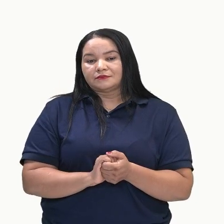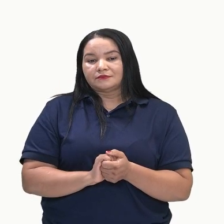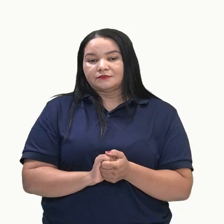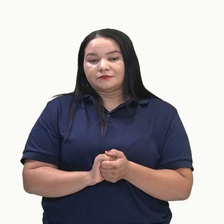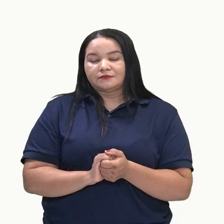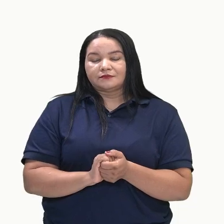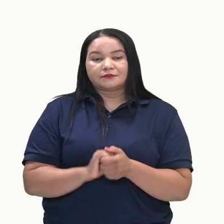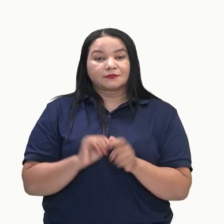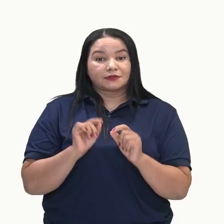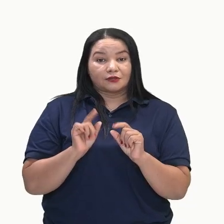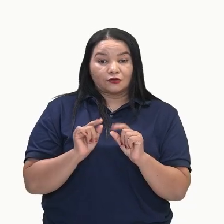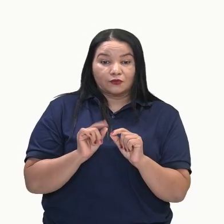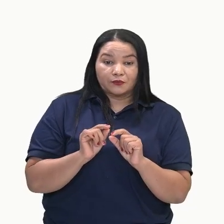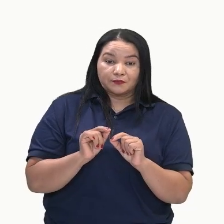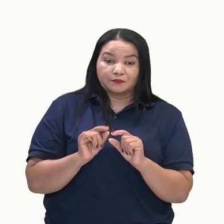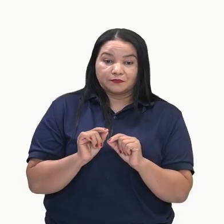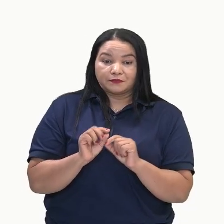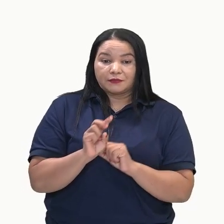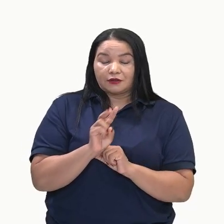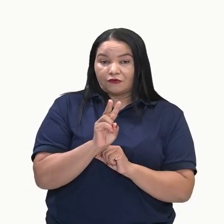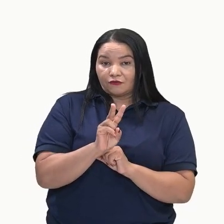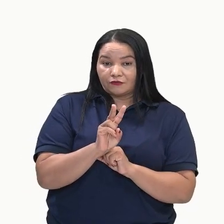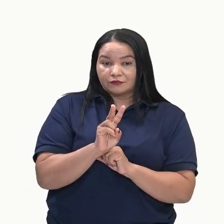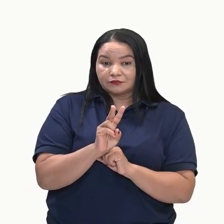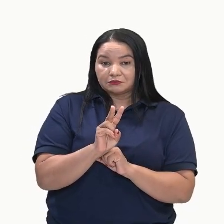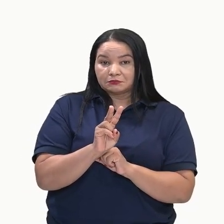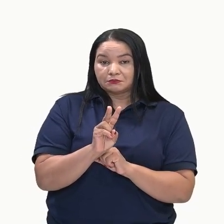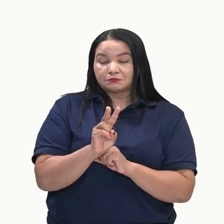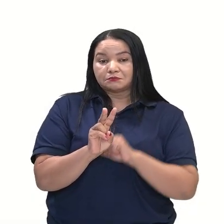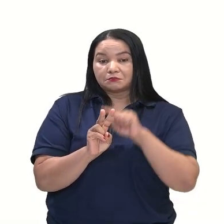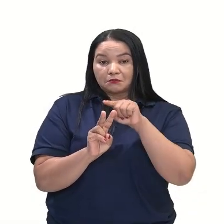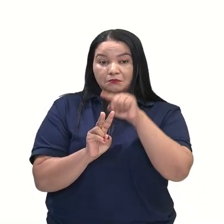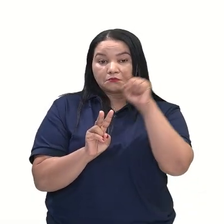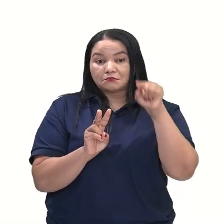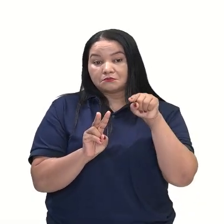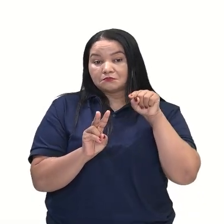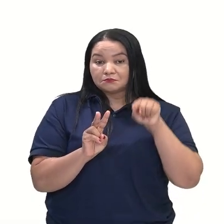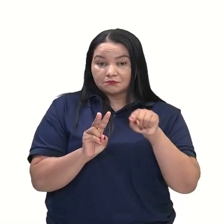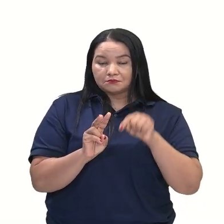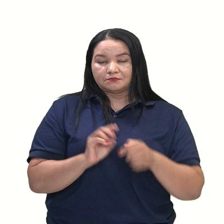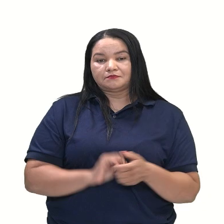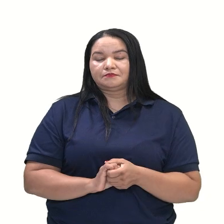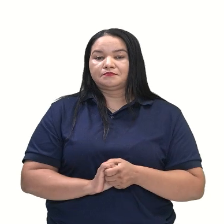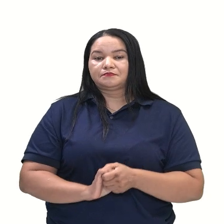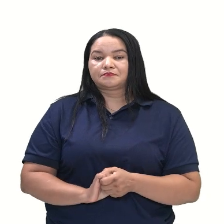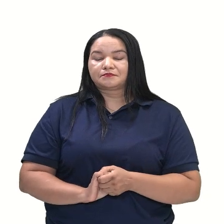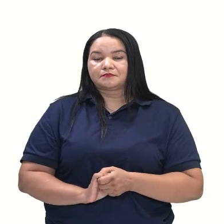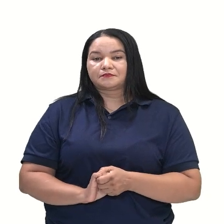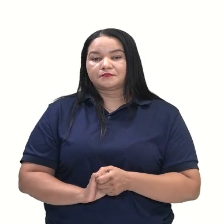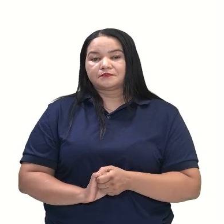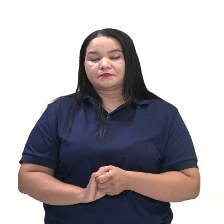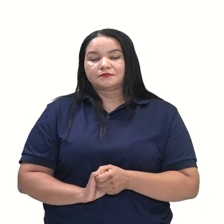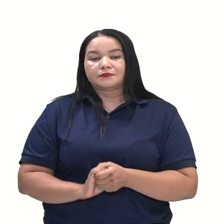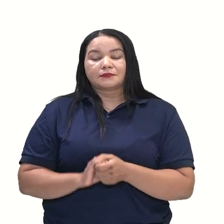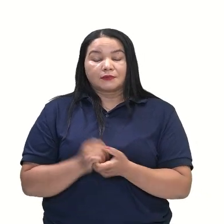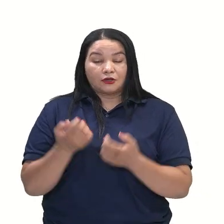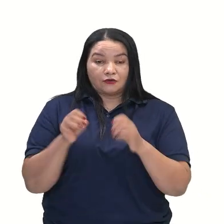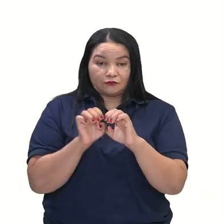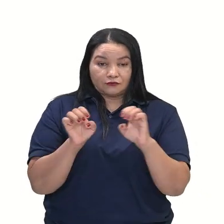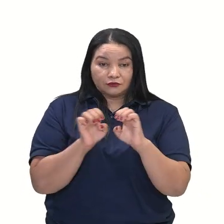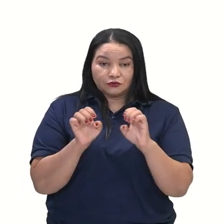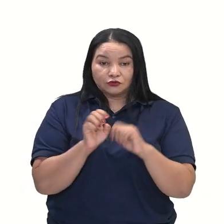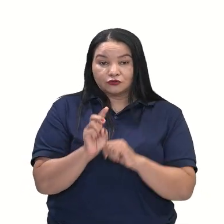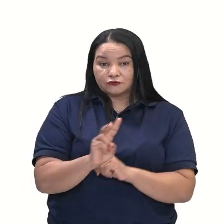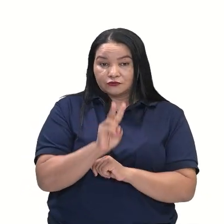mais, nada menos. Aqui, ele quer que se calcule o volume. Tudo bem? Então, vamos lá? A fórmula do volume